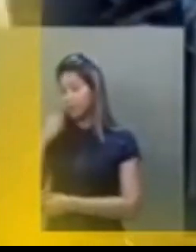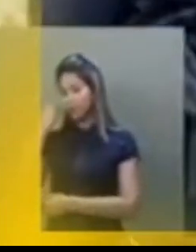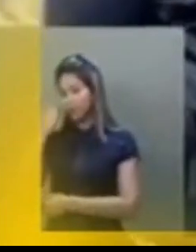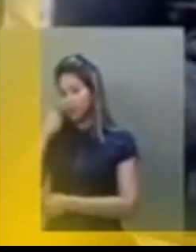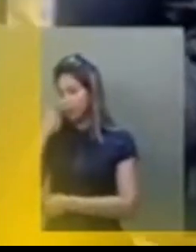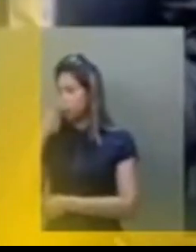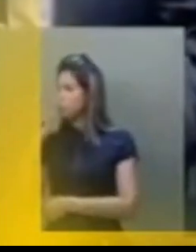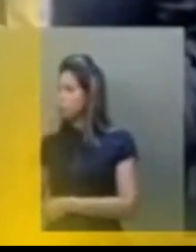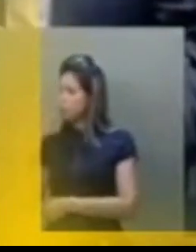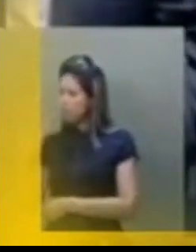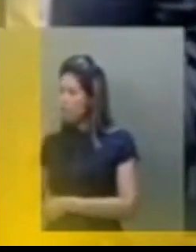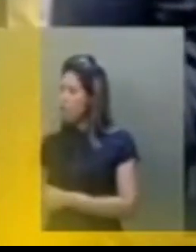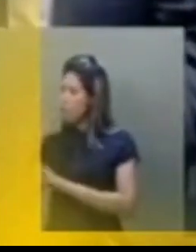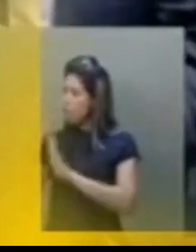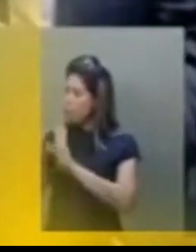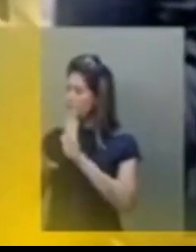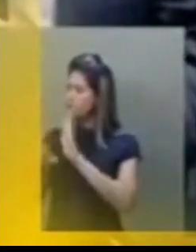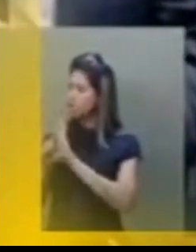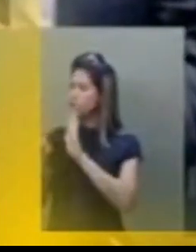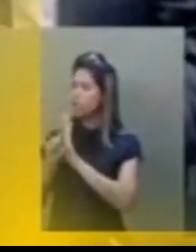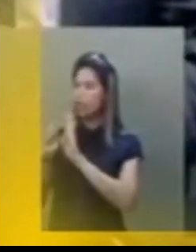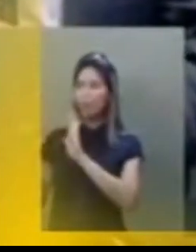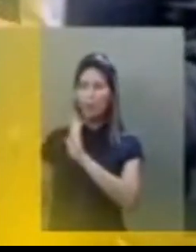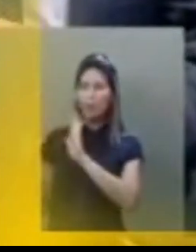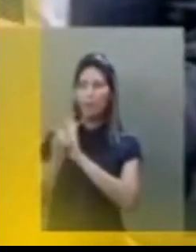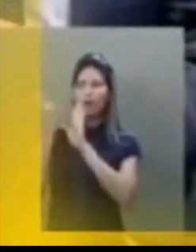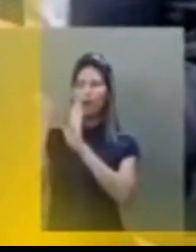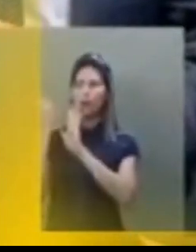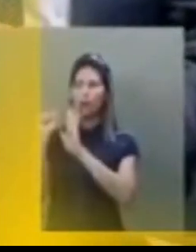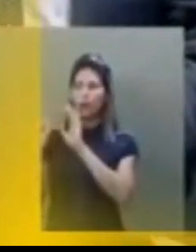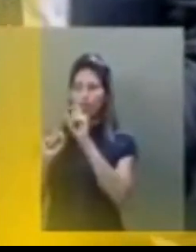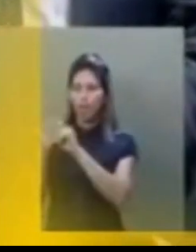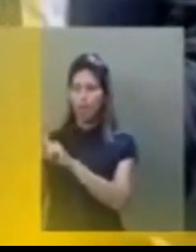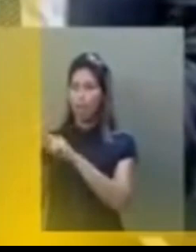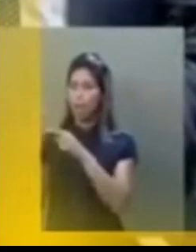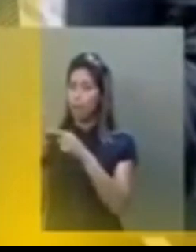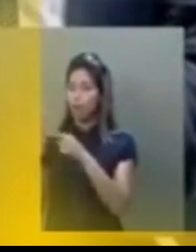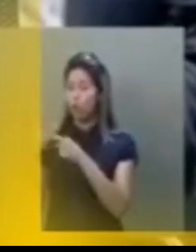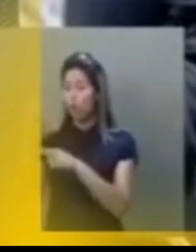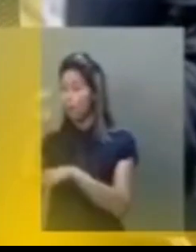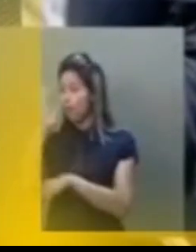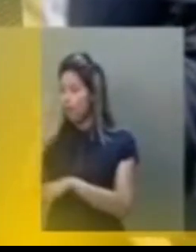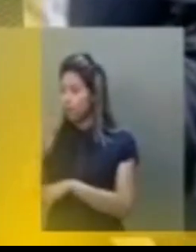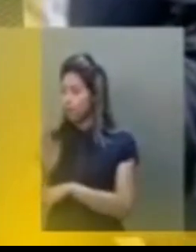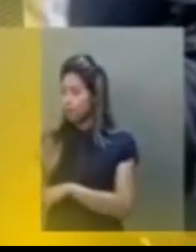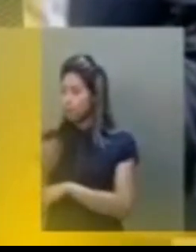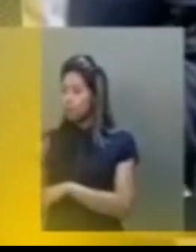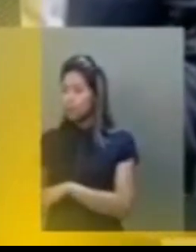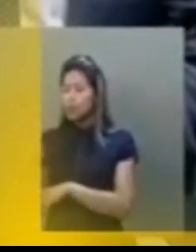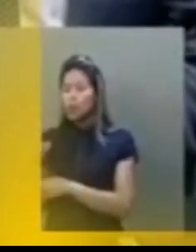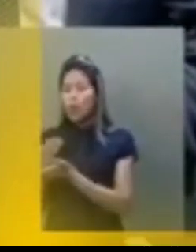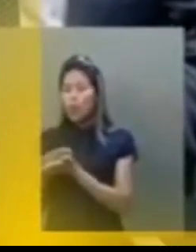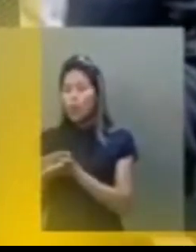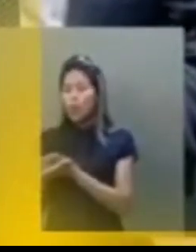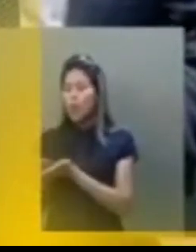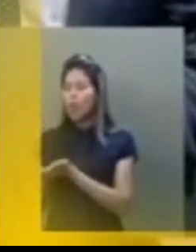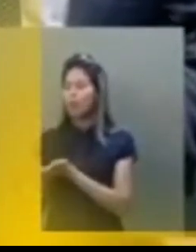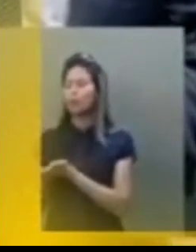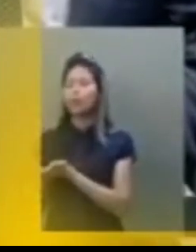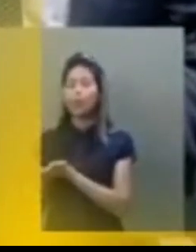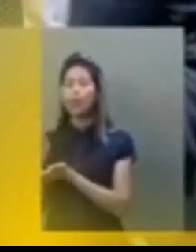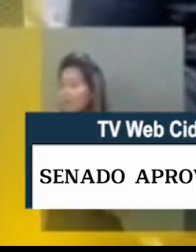telesaúde no Brasil. O Brasil tem utilizado de forma tímida, porque ainda não temos uma legislação